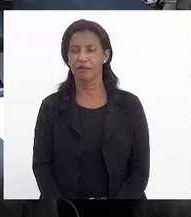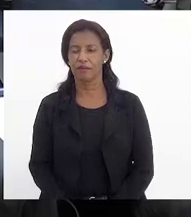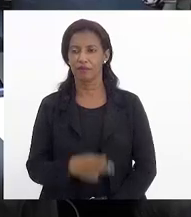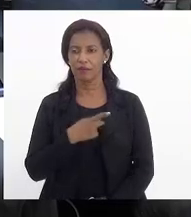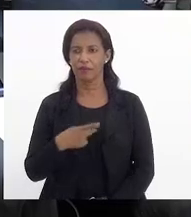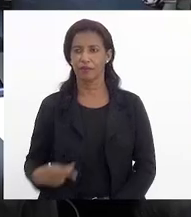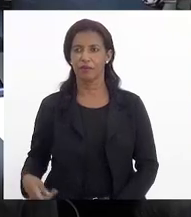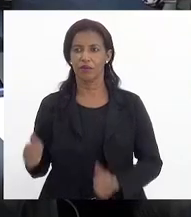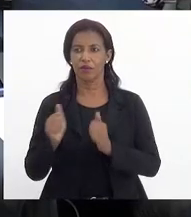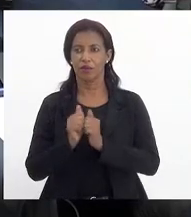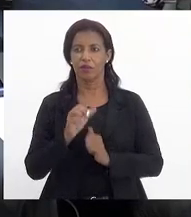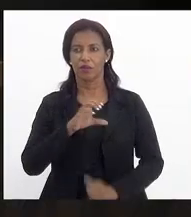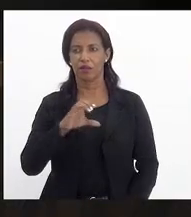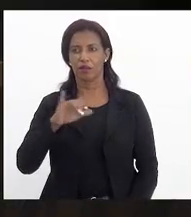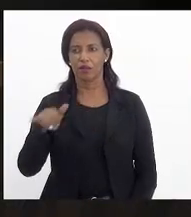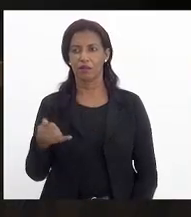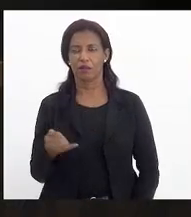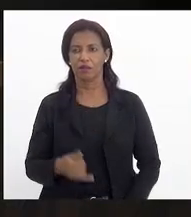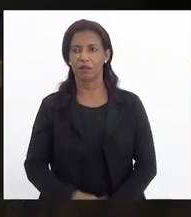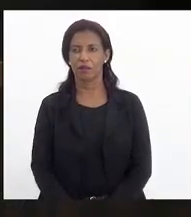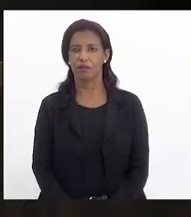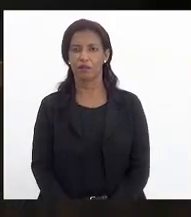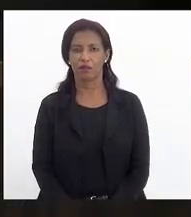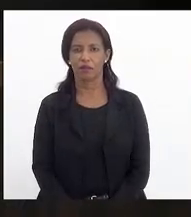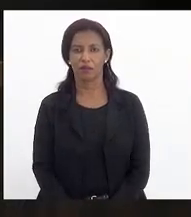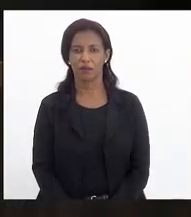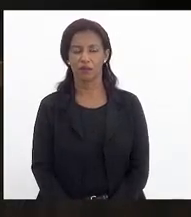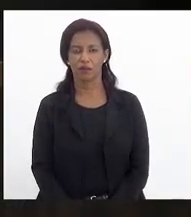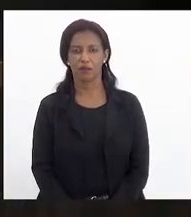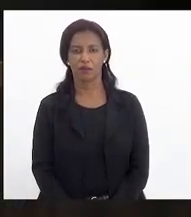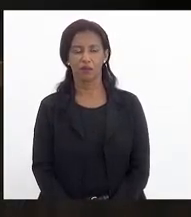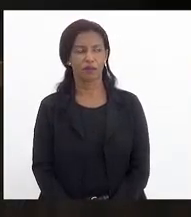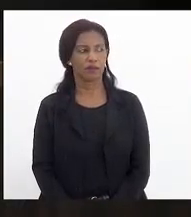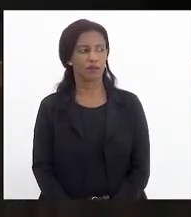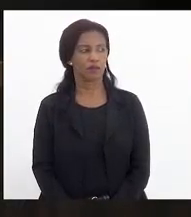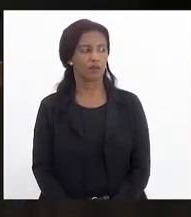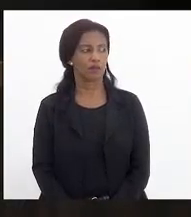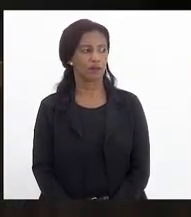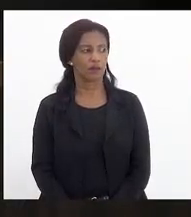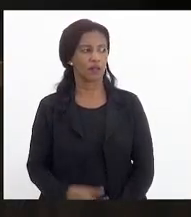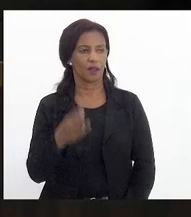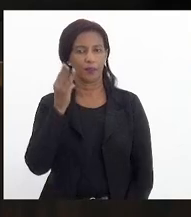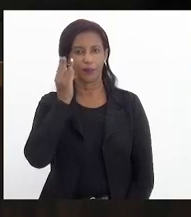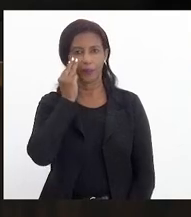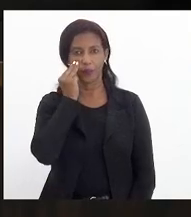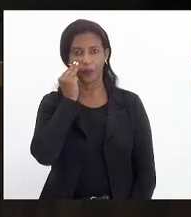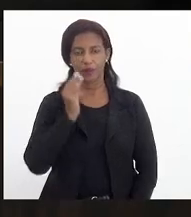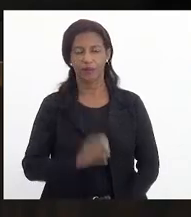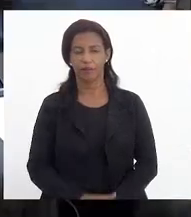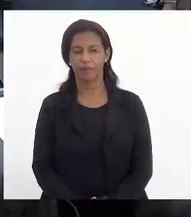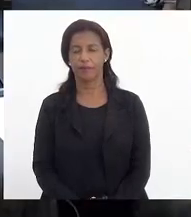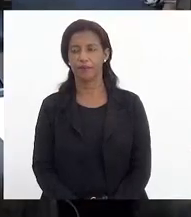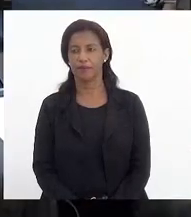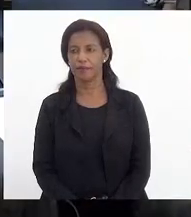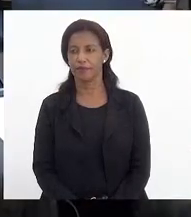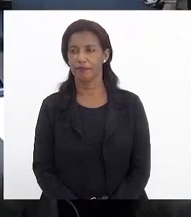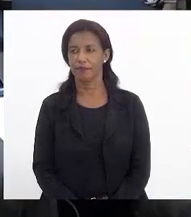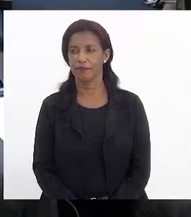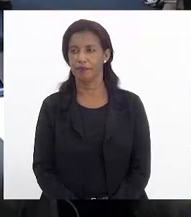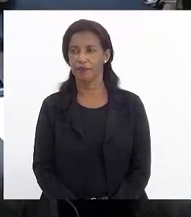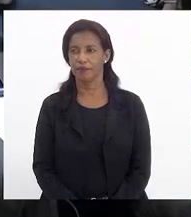Presidente, acompanho o relator. 4-2. Deputada Mônica Francisco.